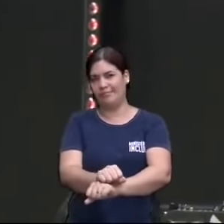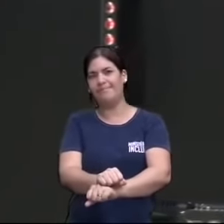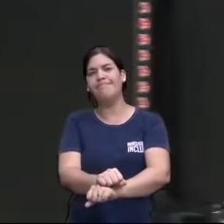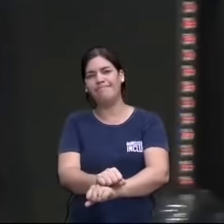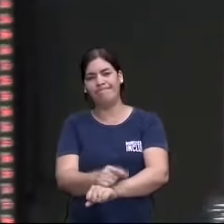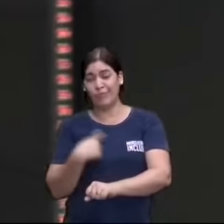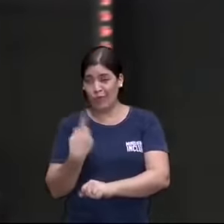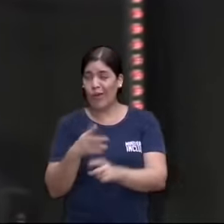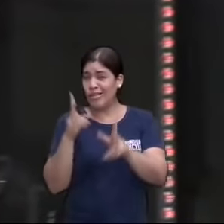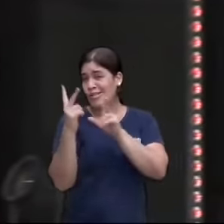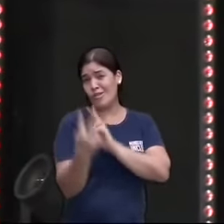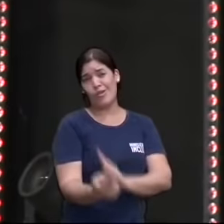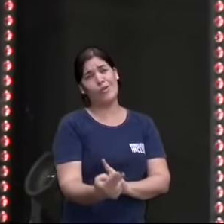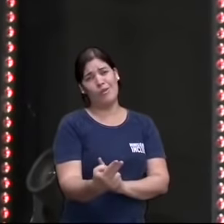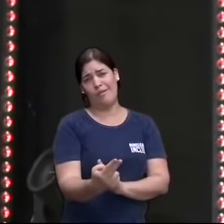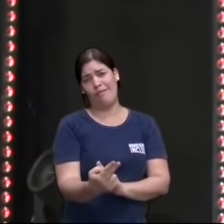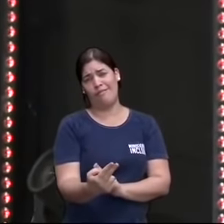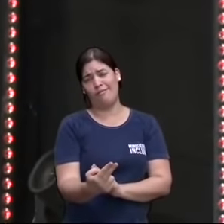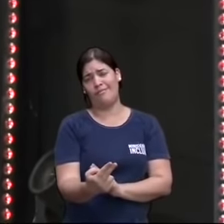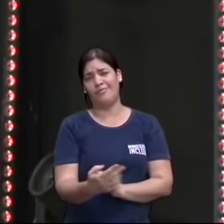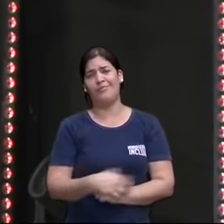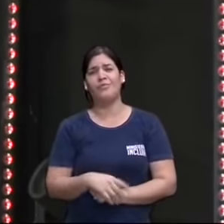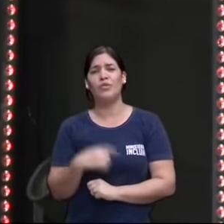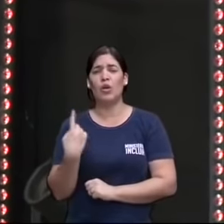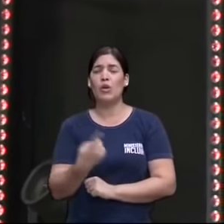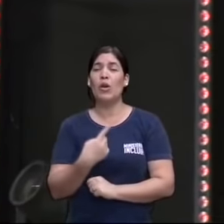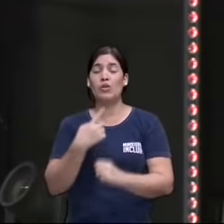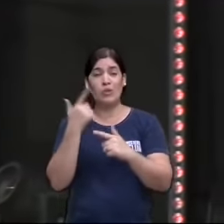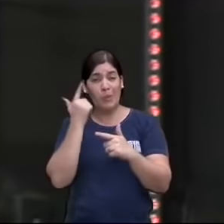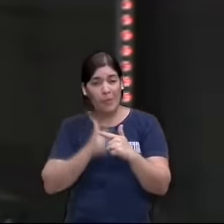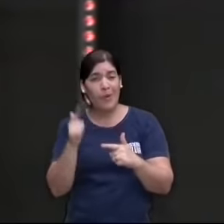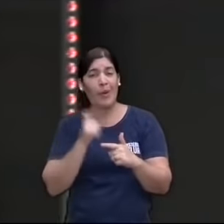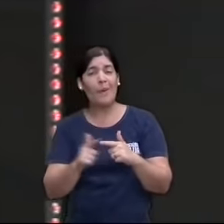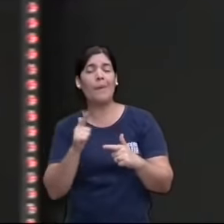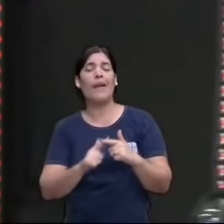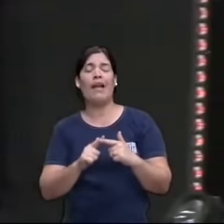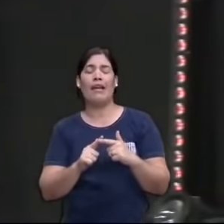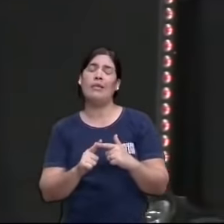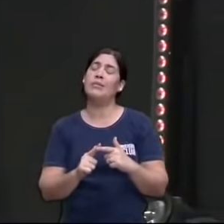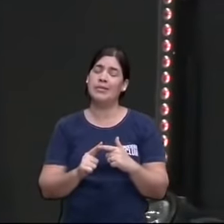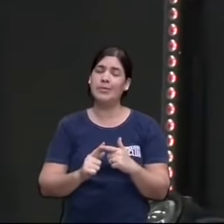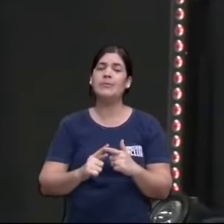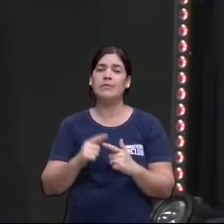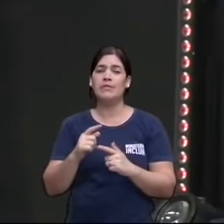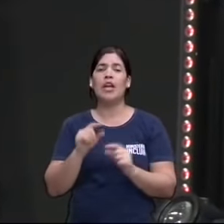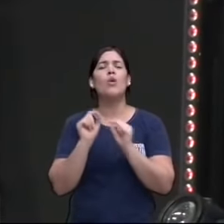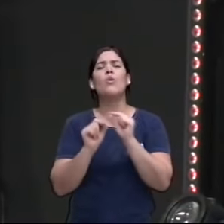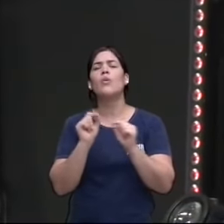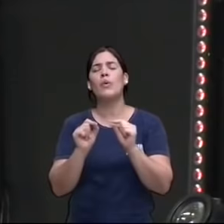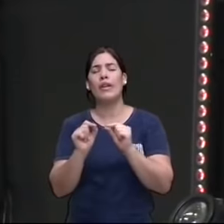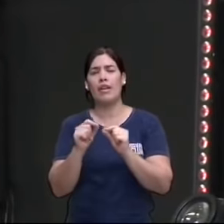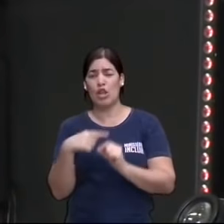A nossa lesão, a nossa contratura, o nosso estiramento, o nosso rompimento, é o pecado